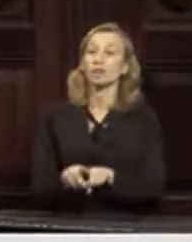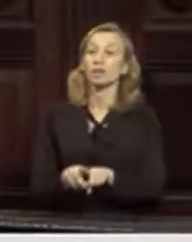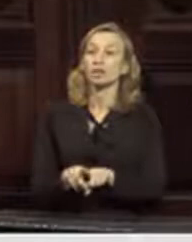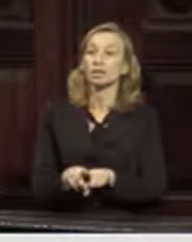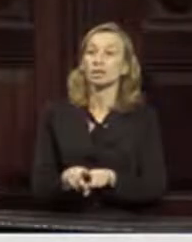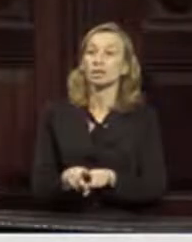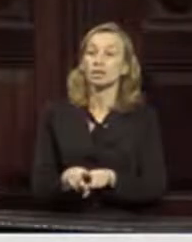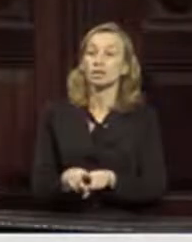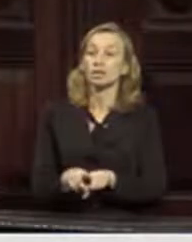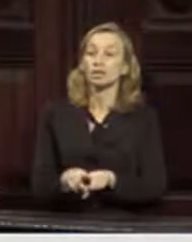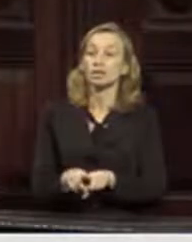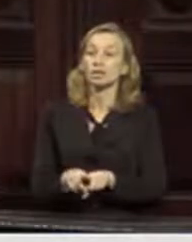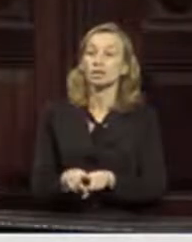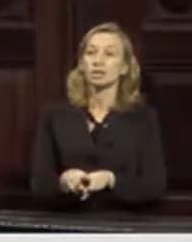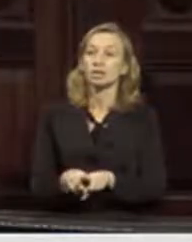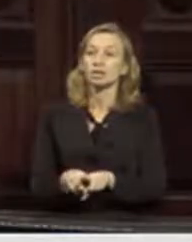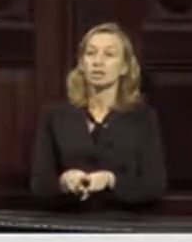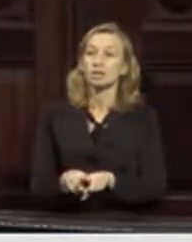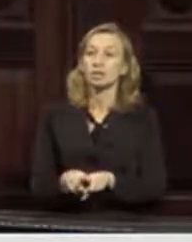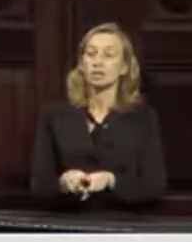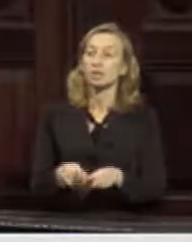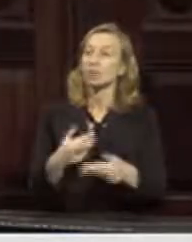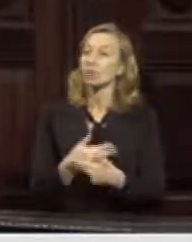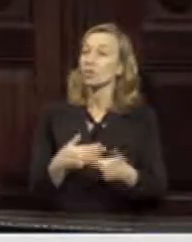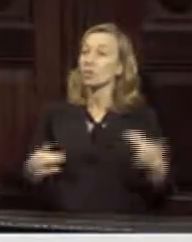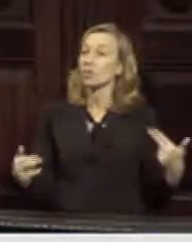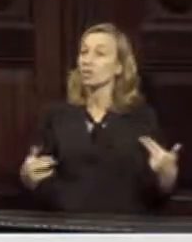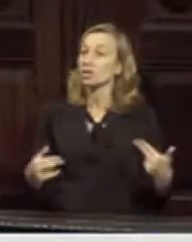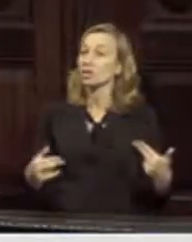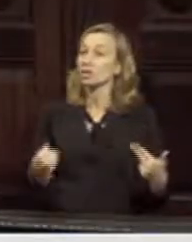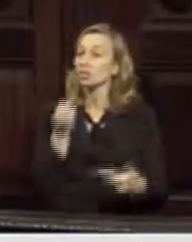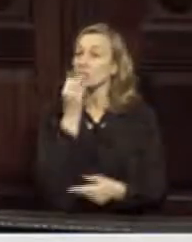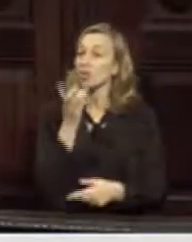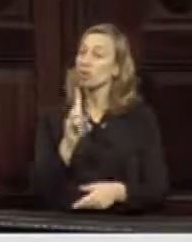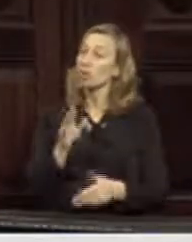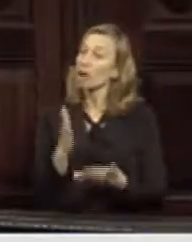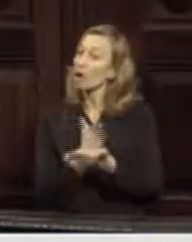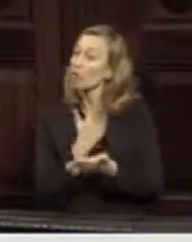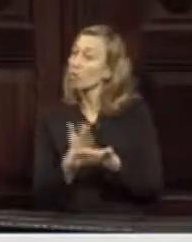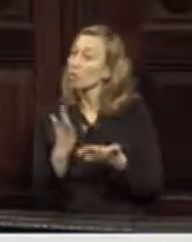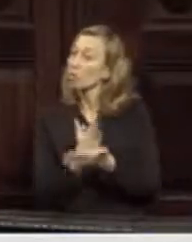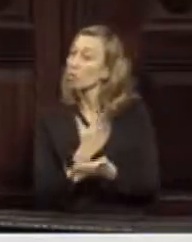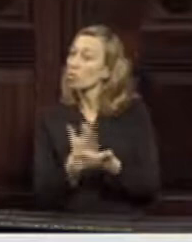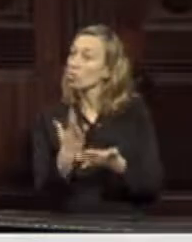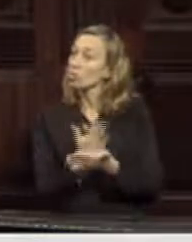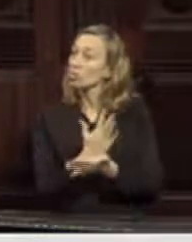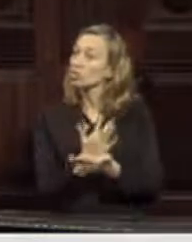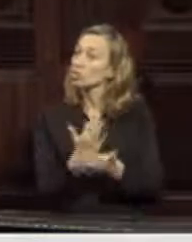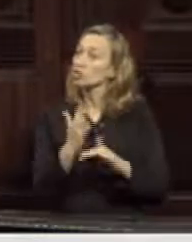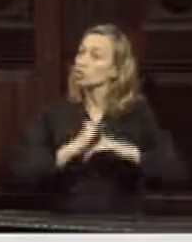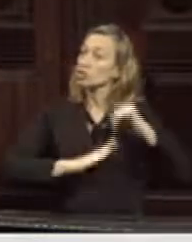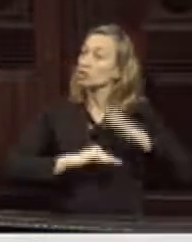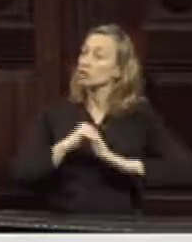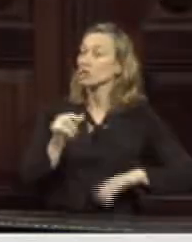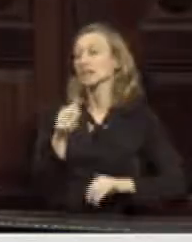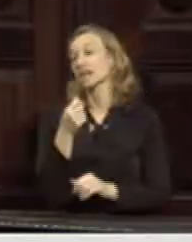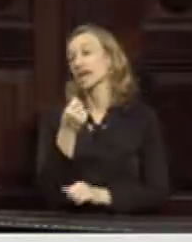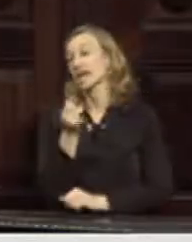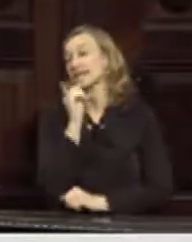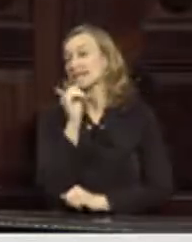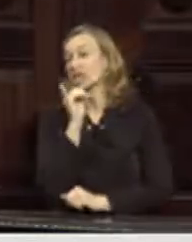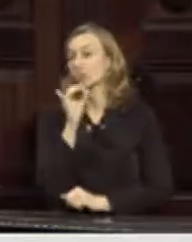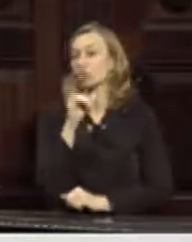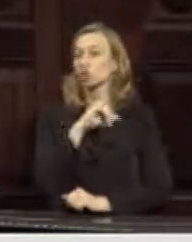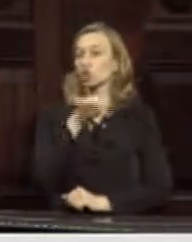dispositivos que beneficiavam algumas categorias, a de jornalistas, por exemplo,